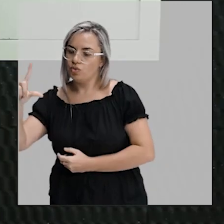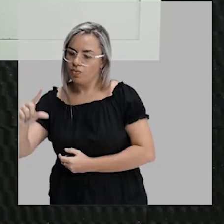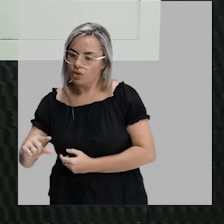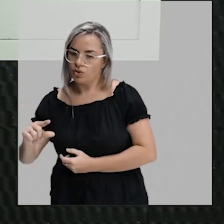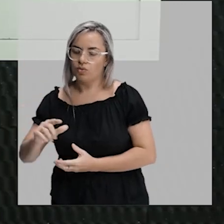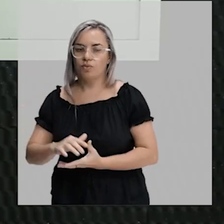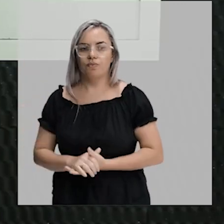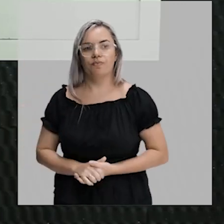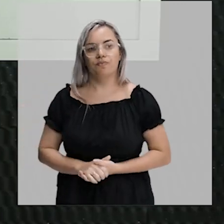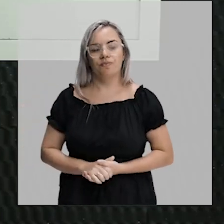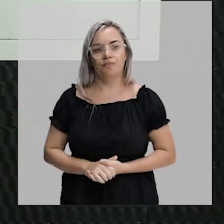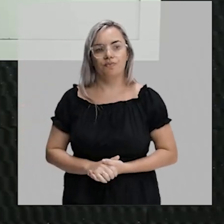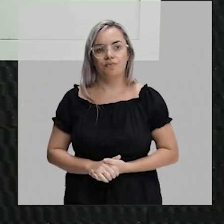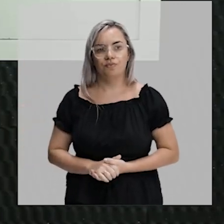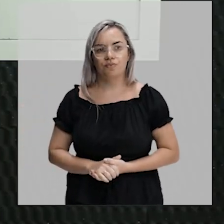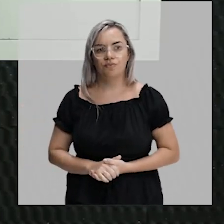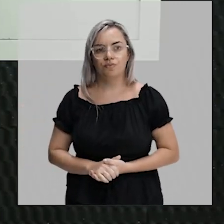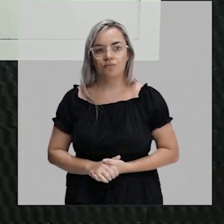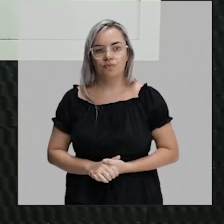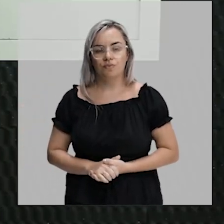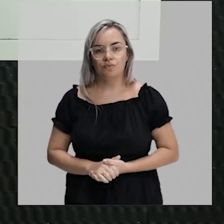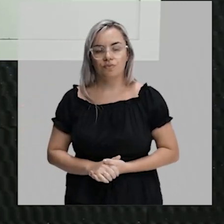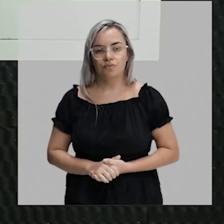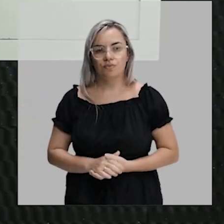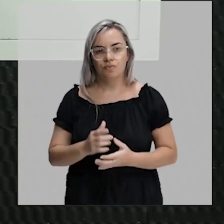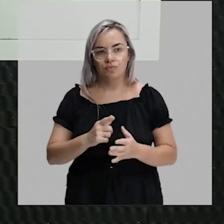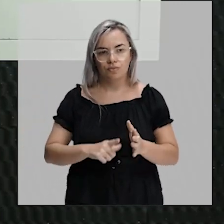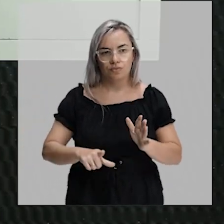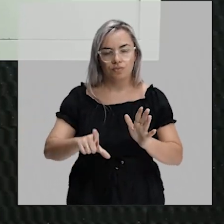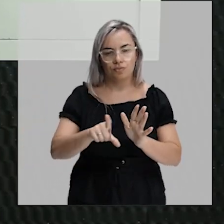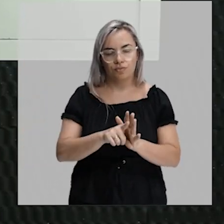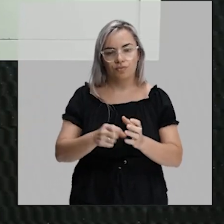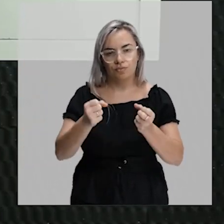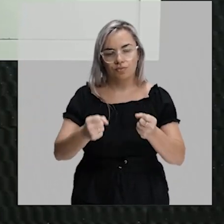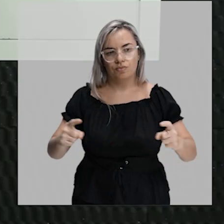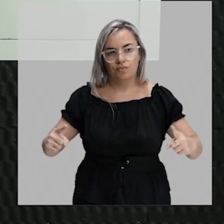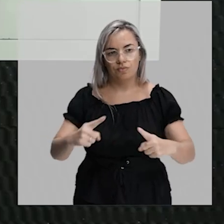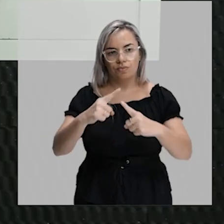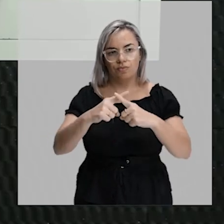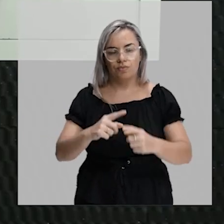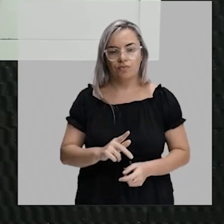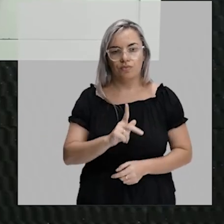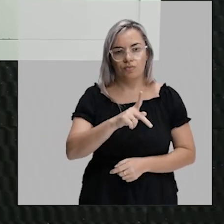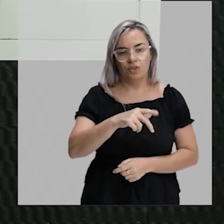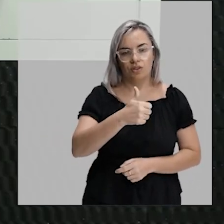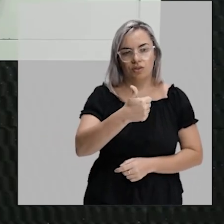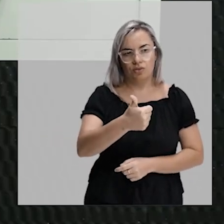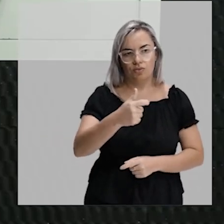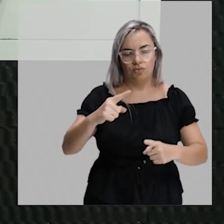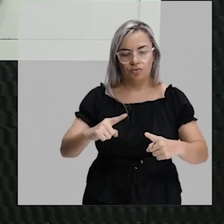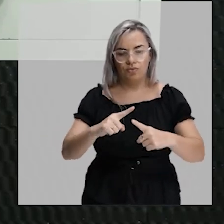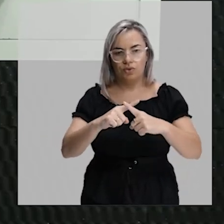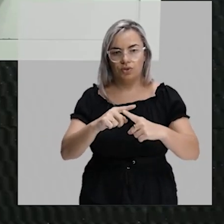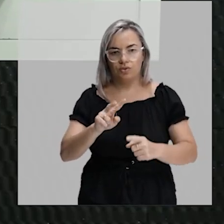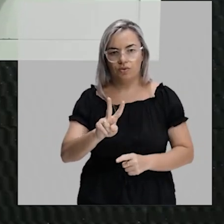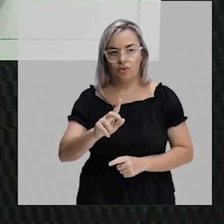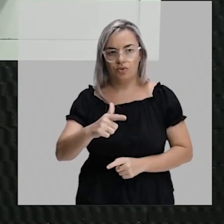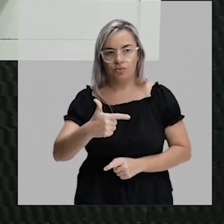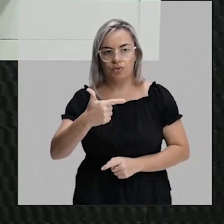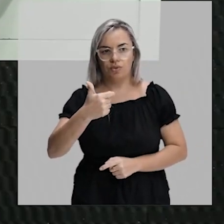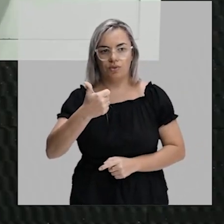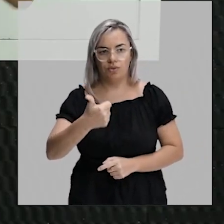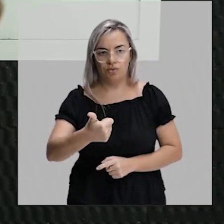de multiplicação. Ó. Então, eu posso dizer, ó, pressão 1 vezes volume 1 vai ser igual a pressão